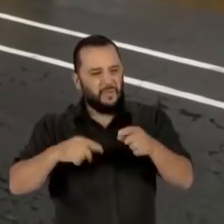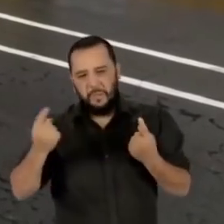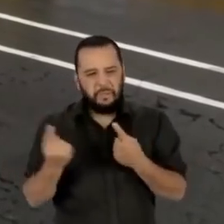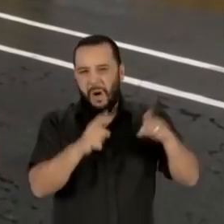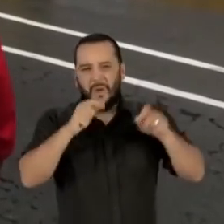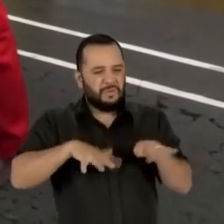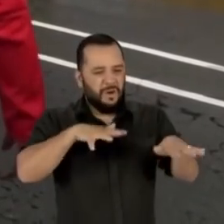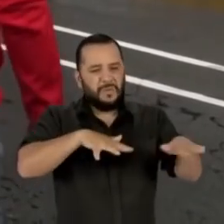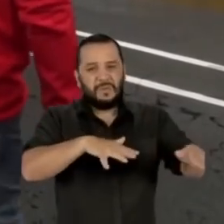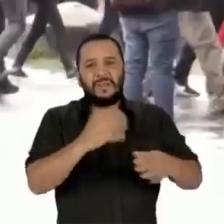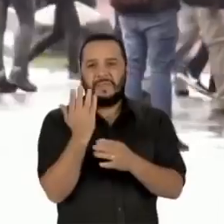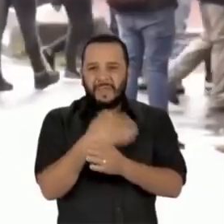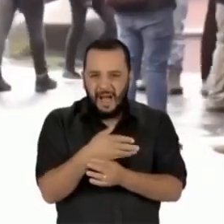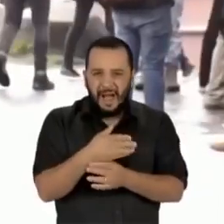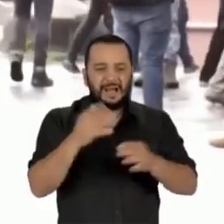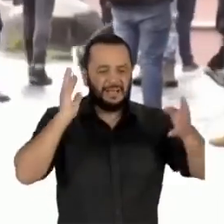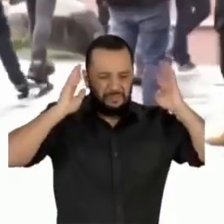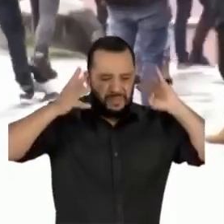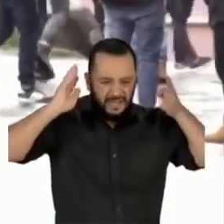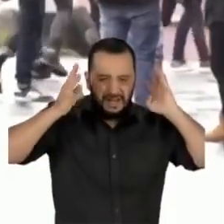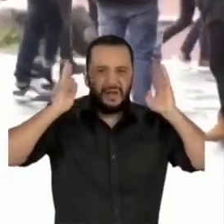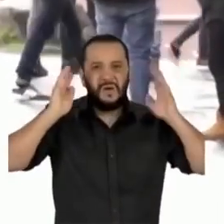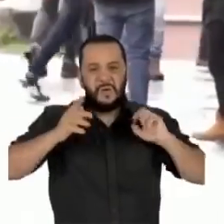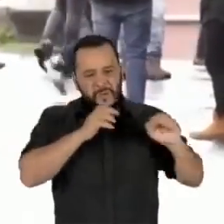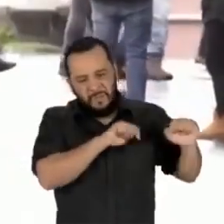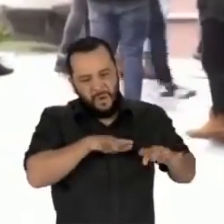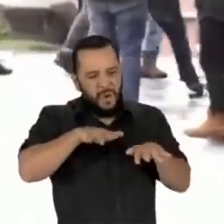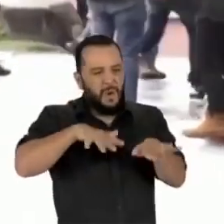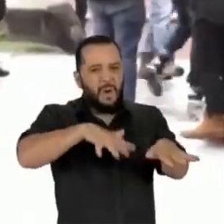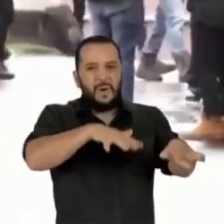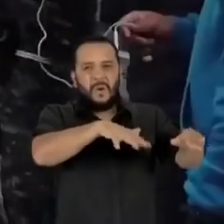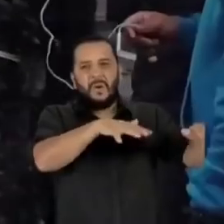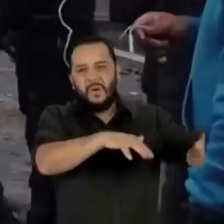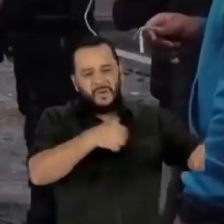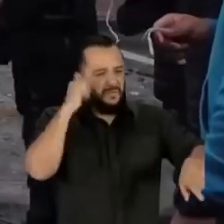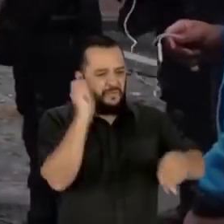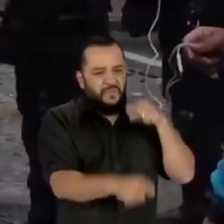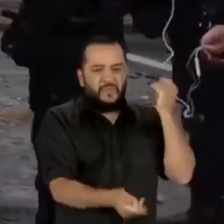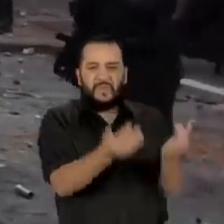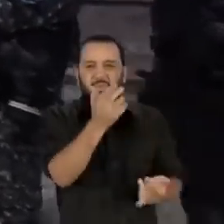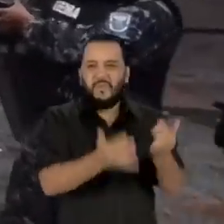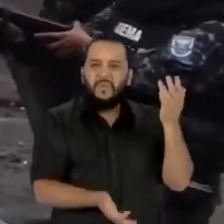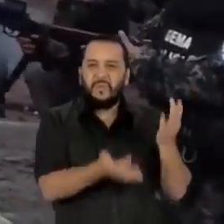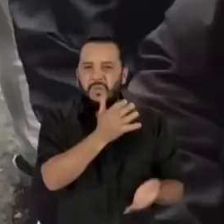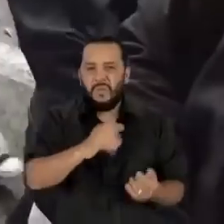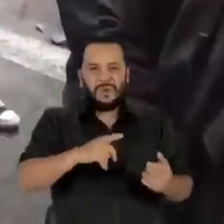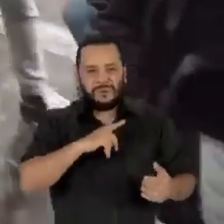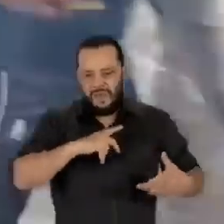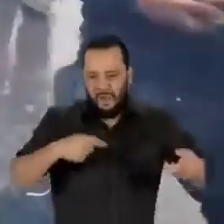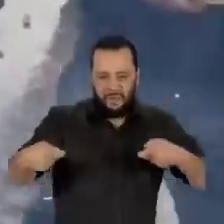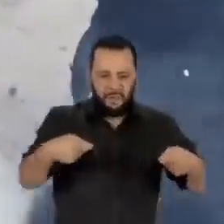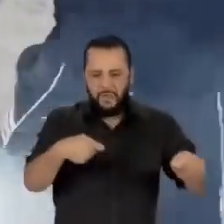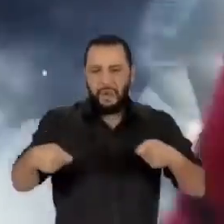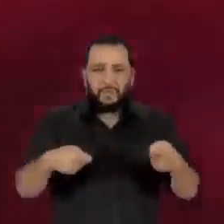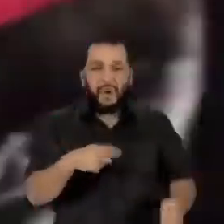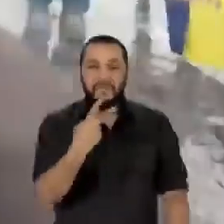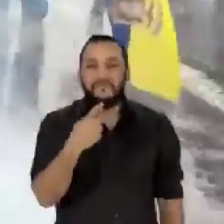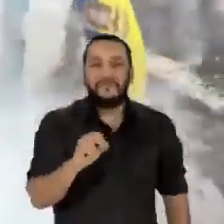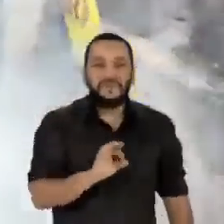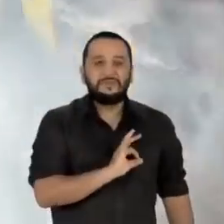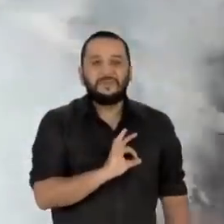taxistas e caminhoneiros colocaram fogo em pneus para bloquear ruas e estradas e nos confrontos mais de 20 policiais